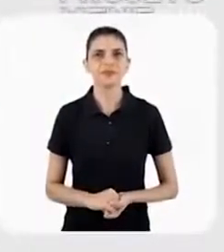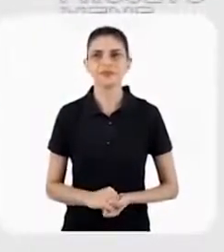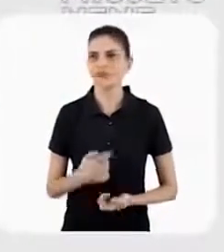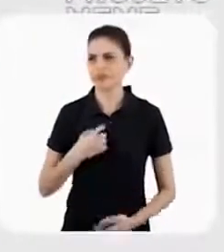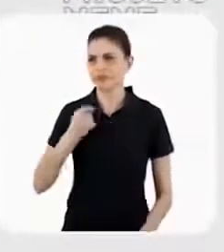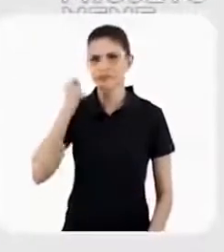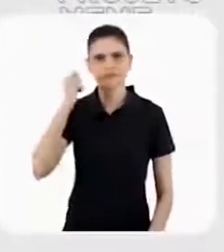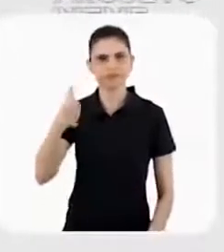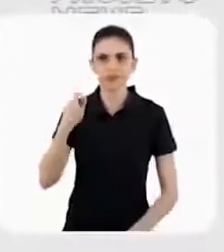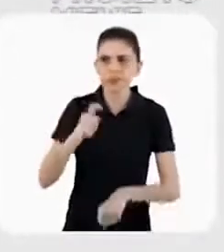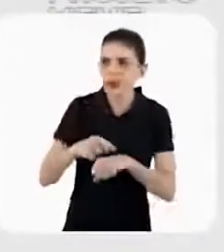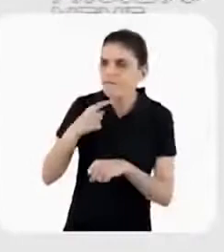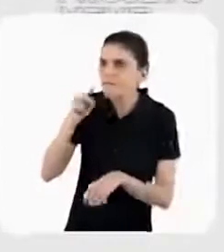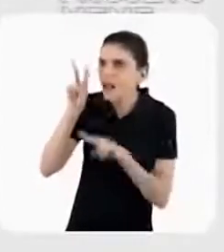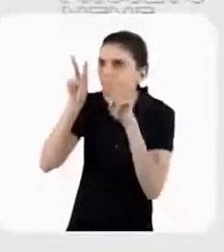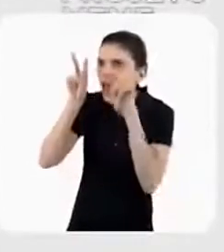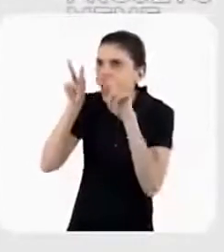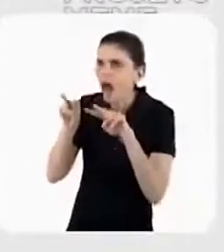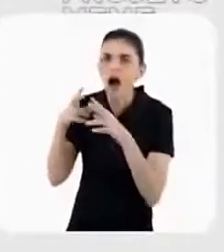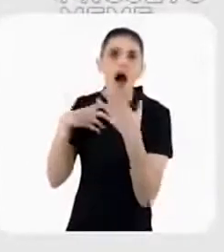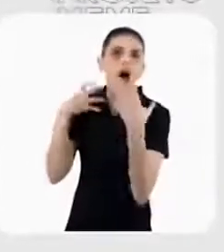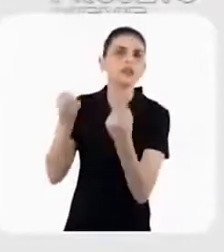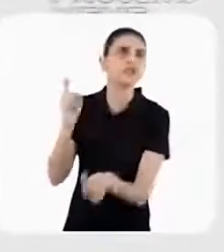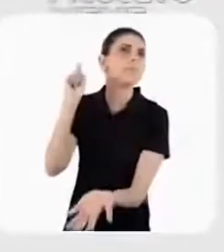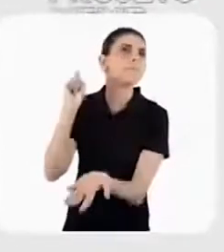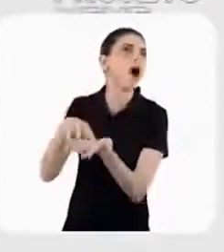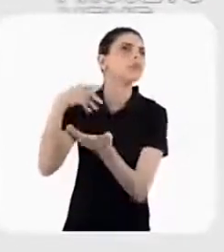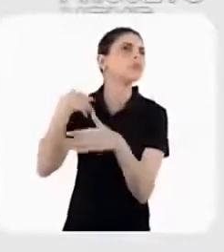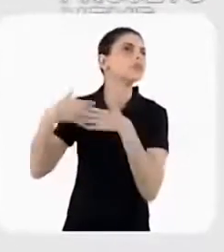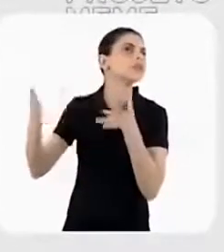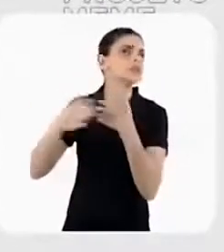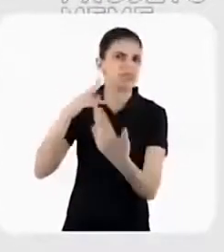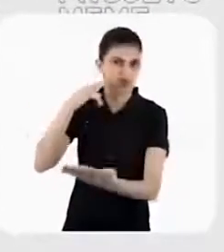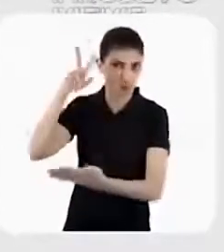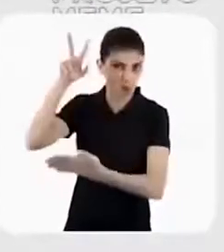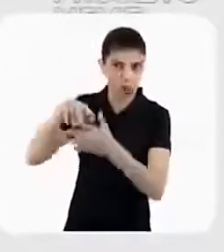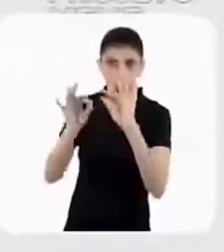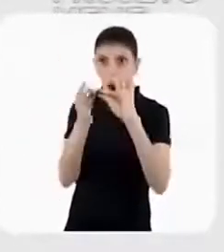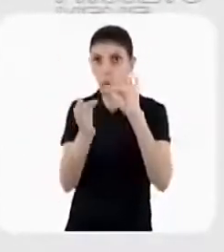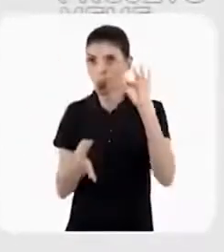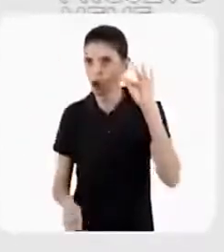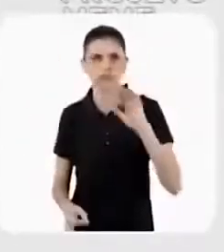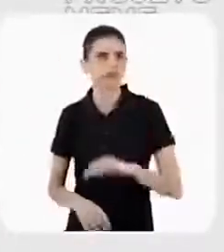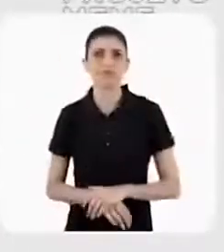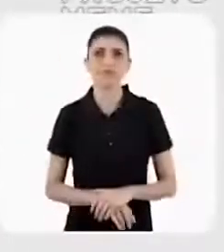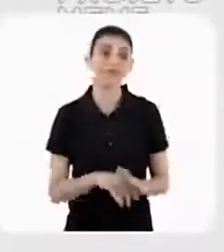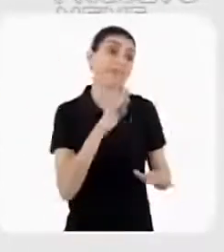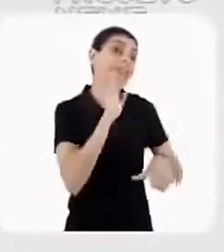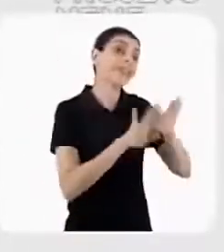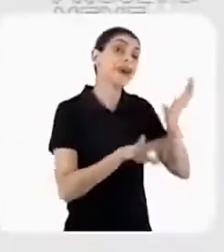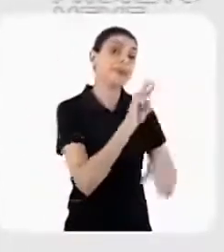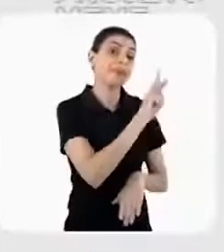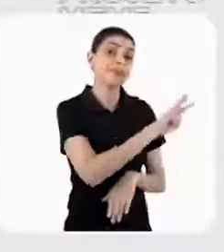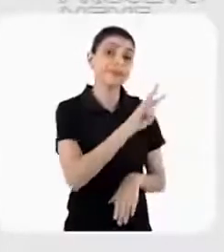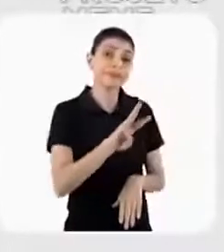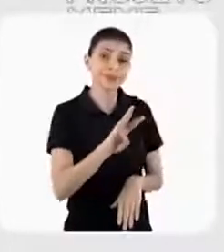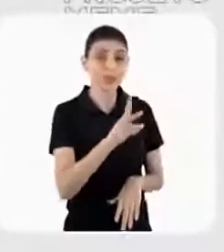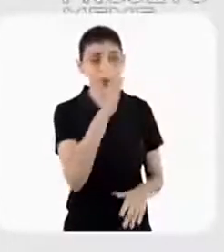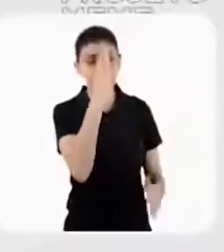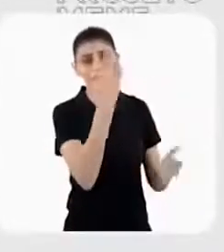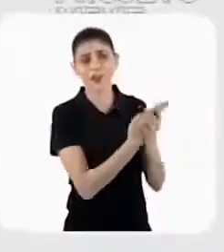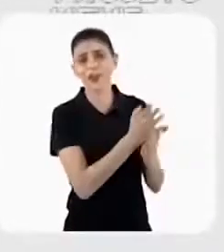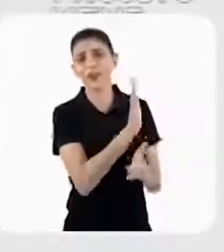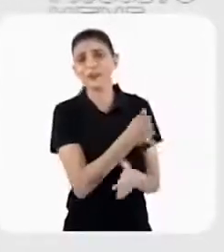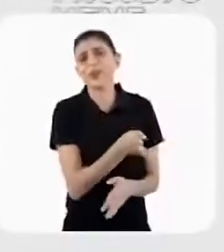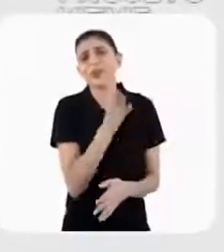Pra mim já é automático. Eu vou lá e aceito. Você acha que eu vou ler aquele texto enorme? Depende muito do site. Se eu já